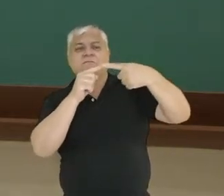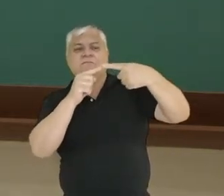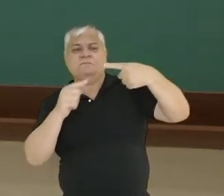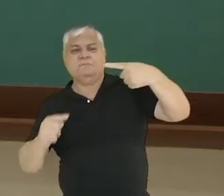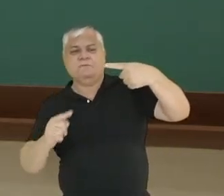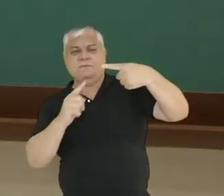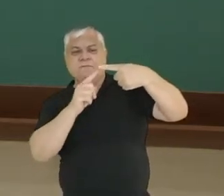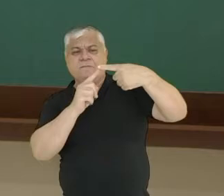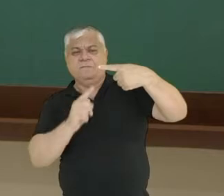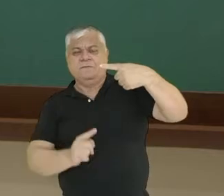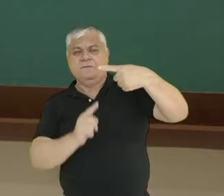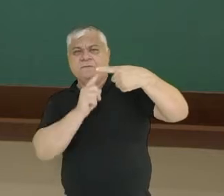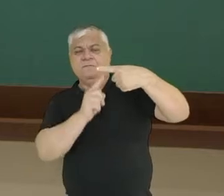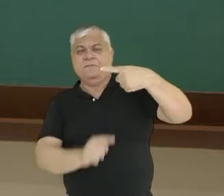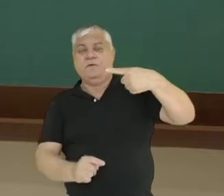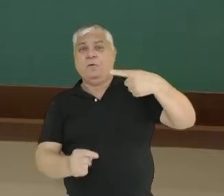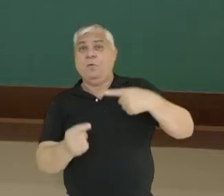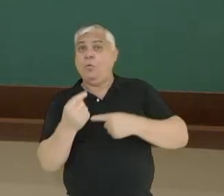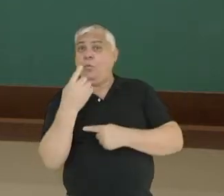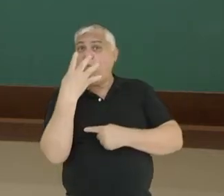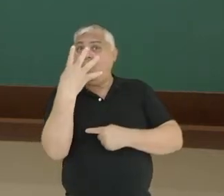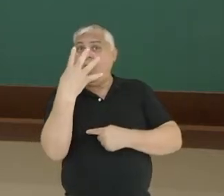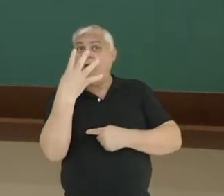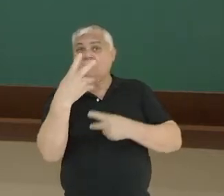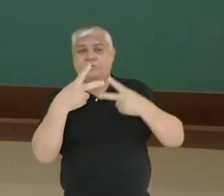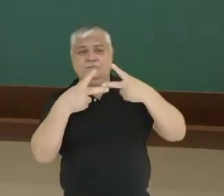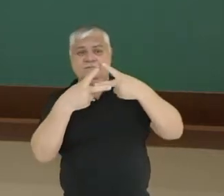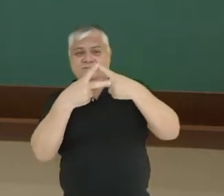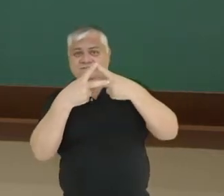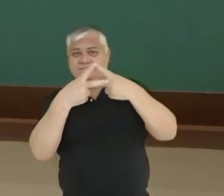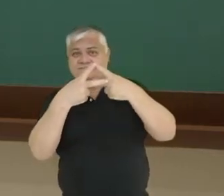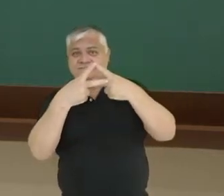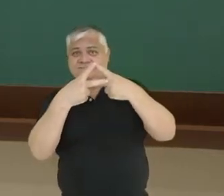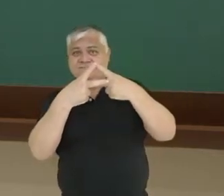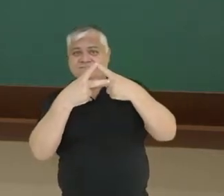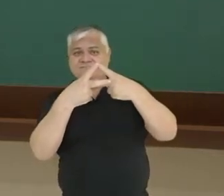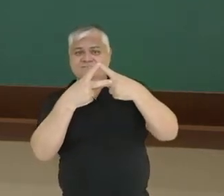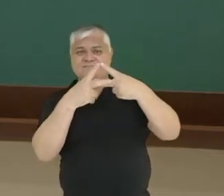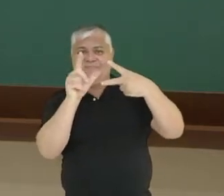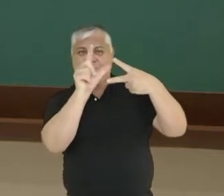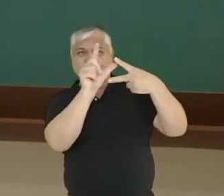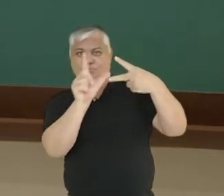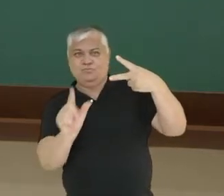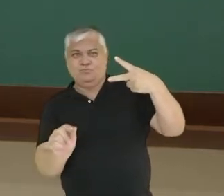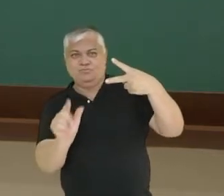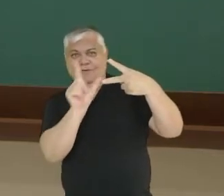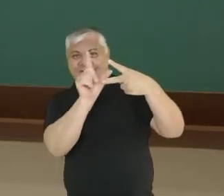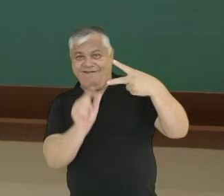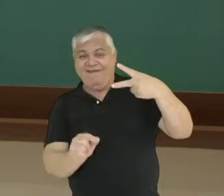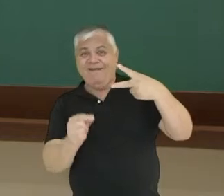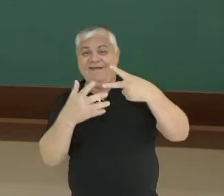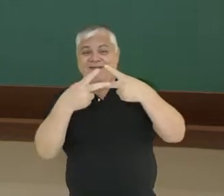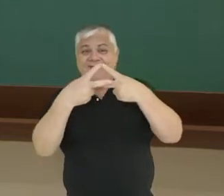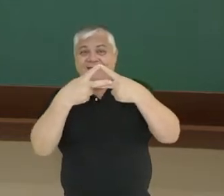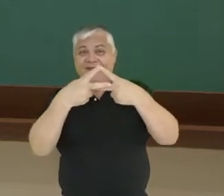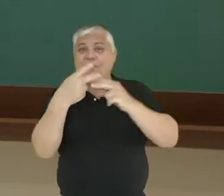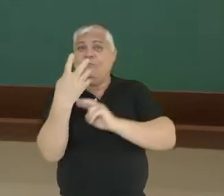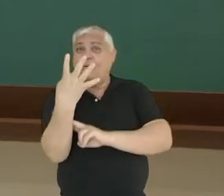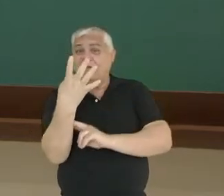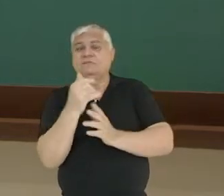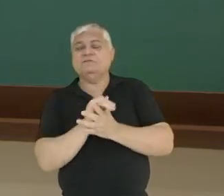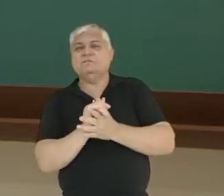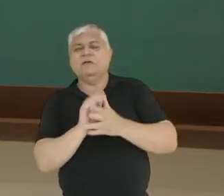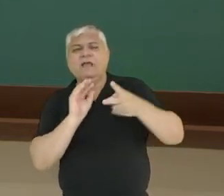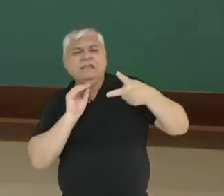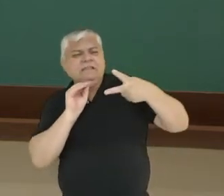4 triângulos. Logo, se eu quiser descobrir a soma dos ângulos internos